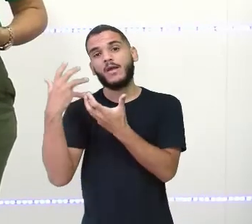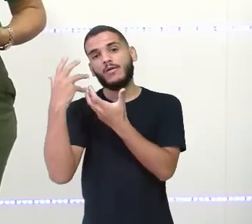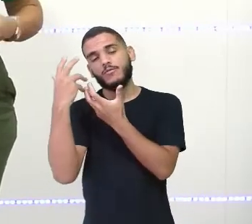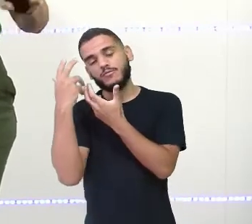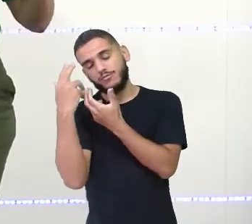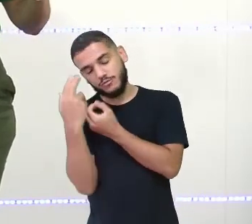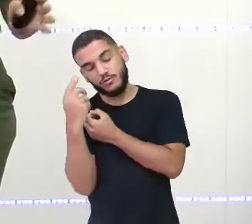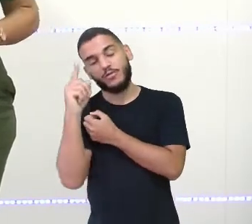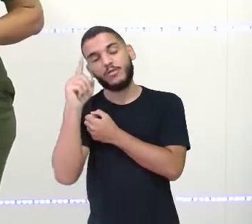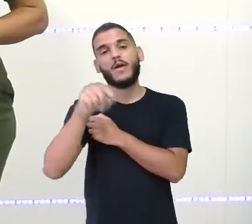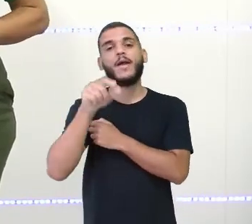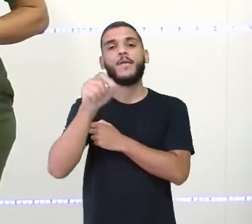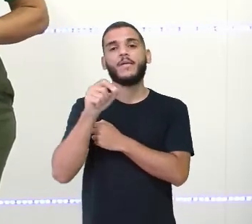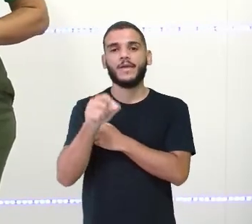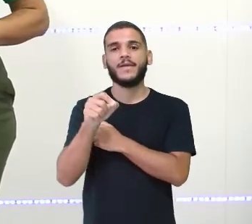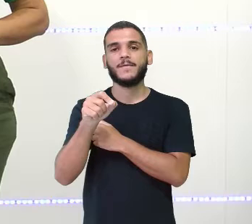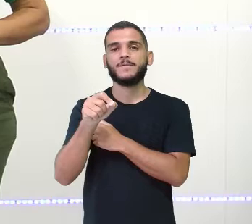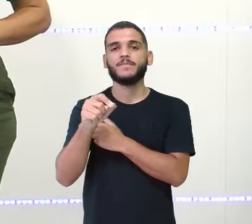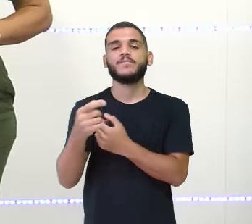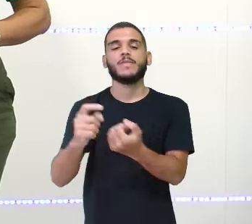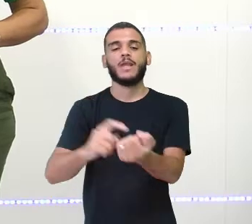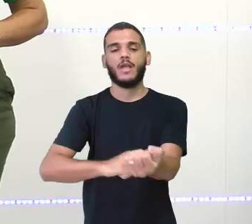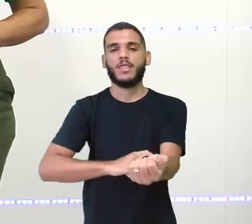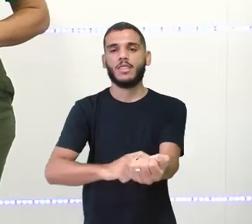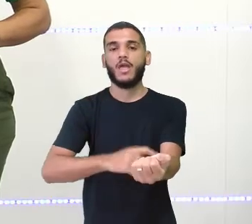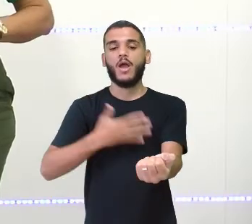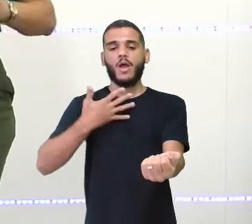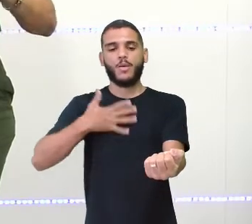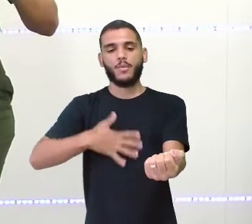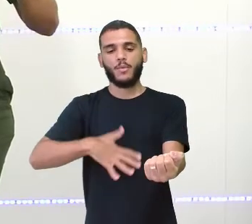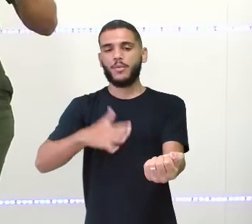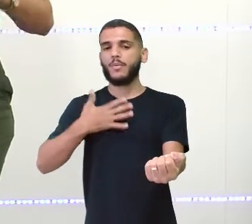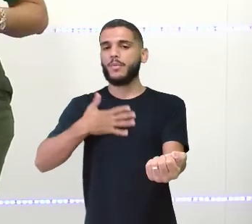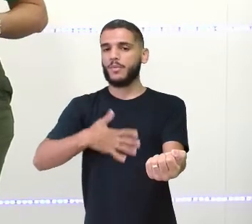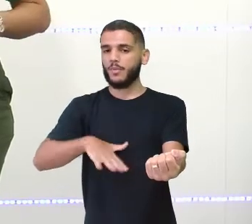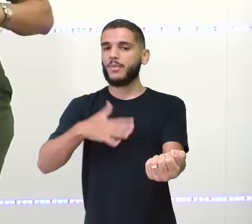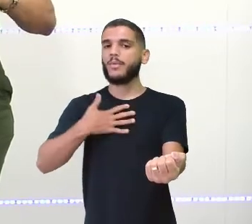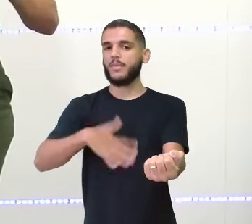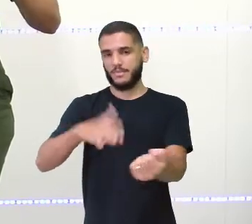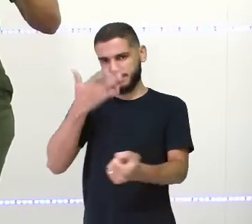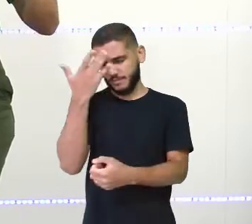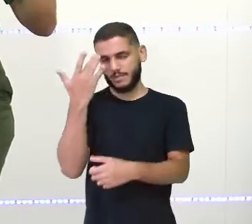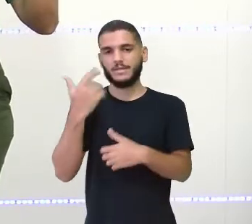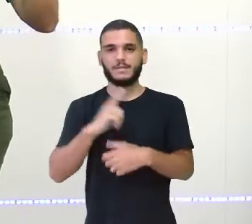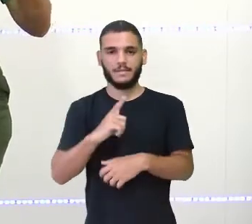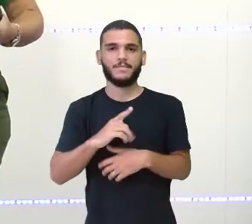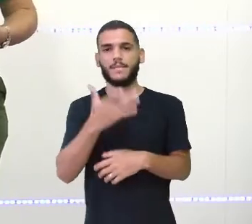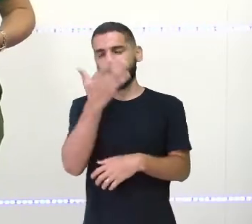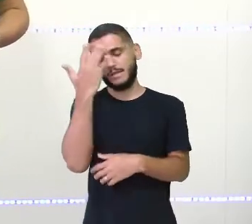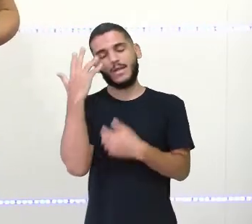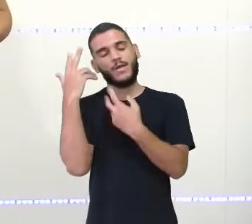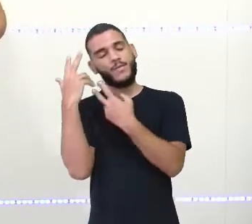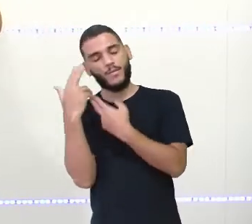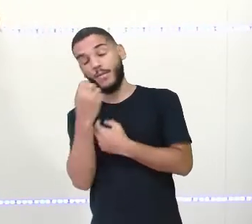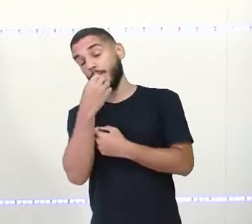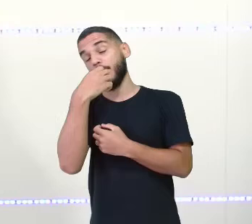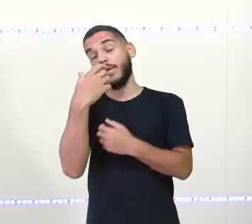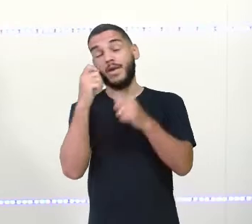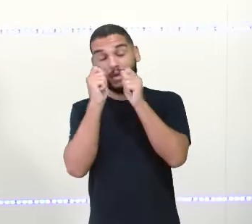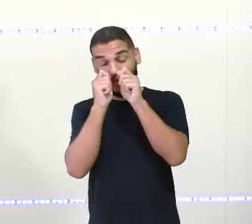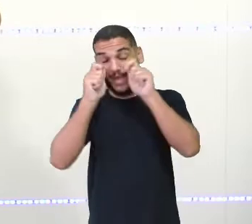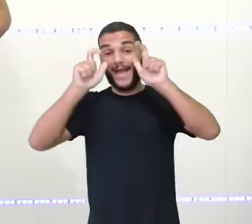dos nervos, já falava minha avó, sabe? E é sério, quando a gente dorme bem, a gente acorda bem também,